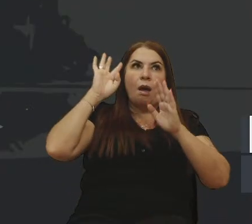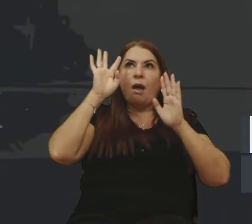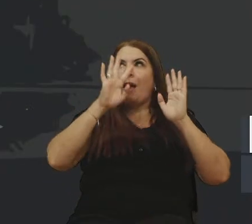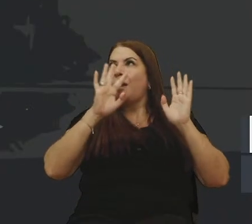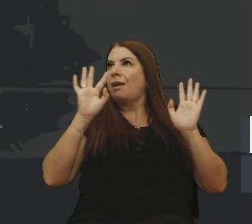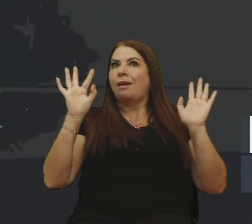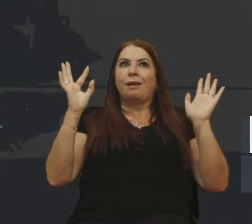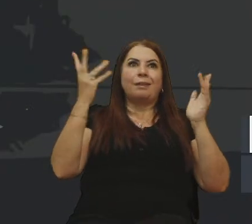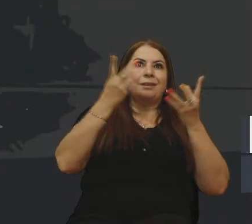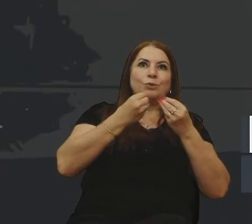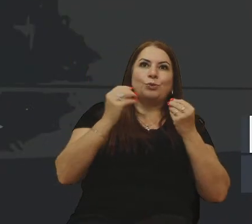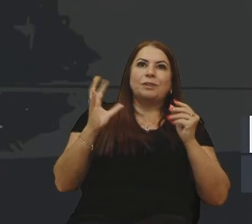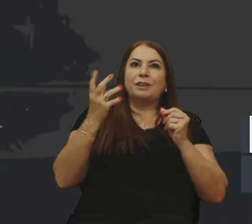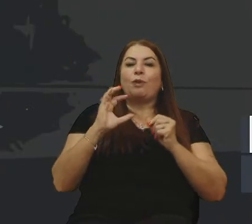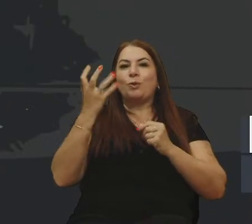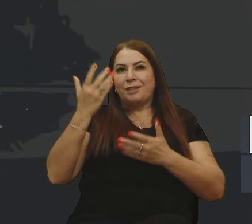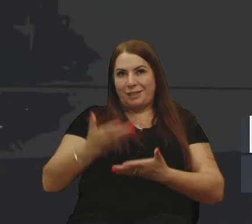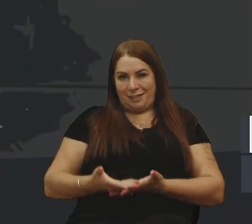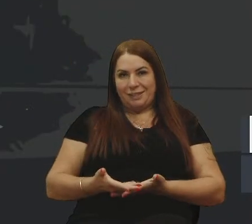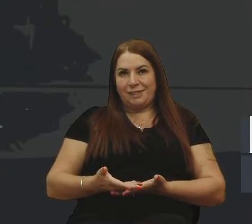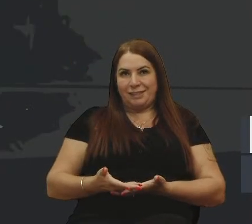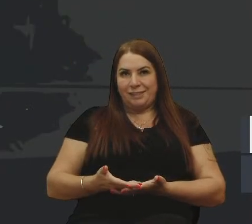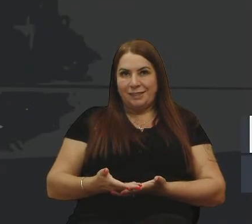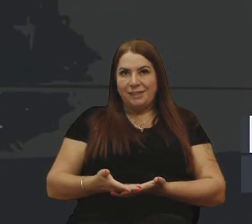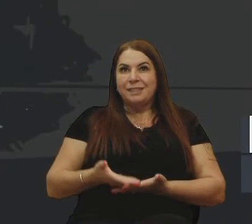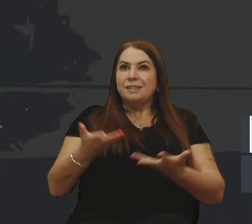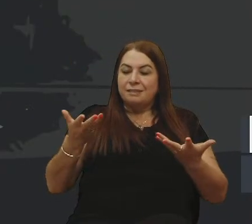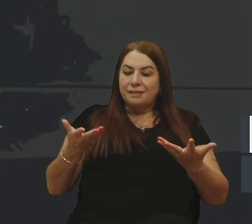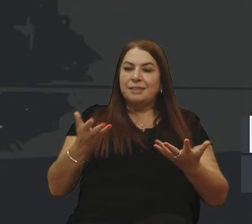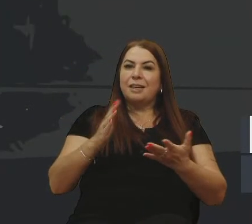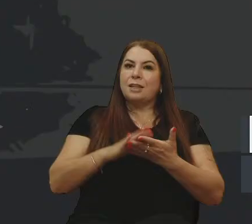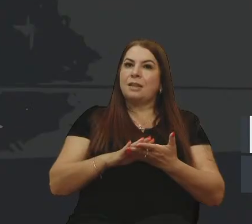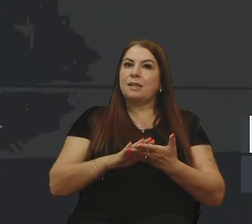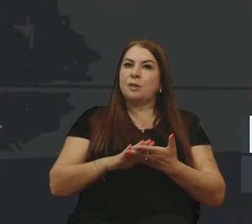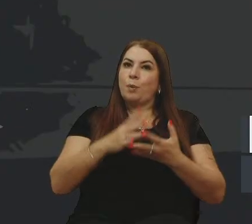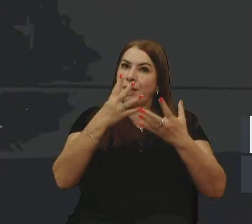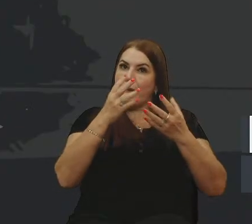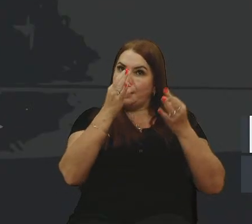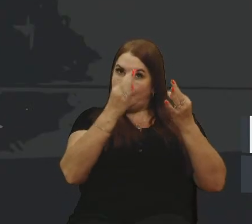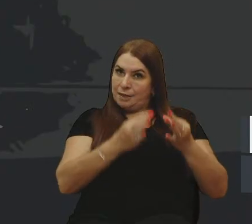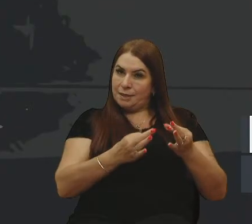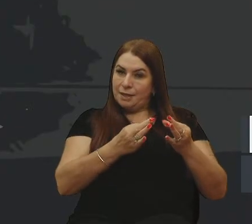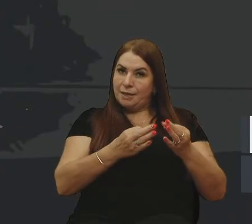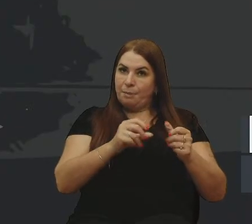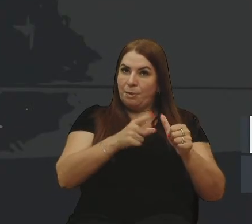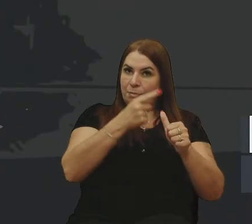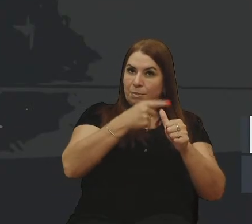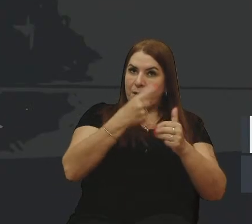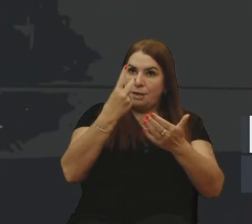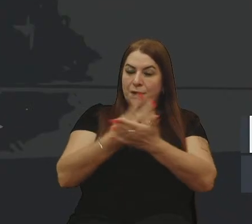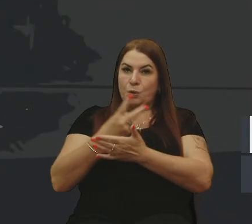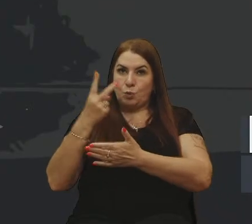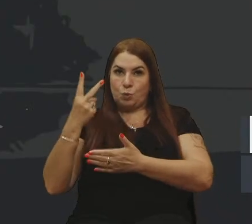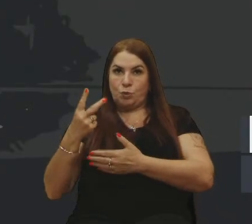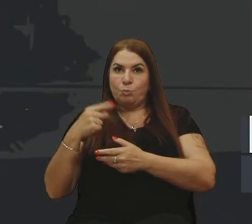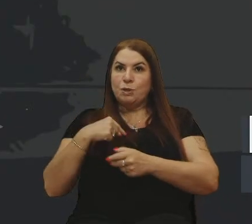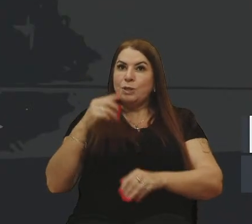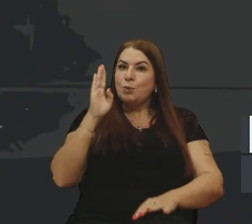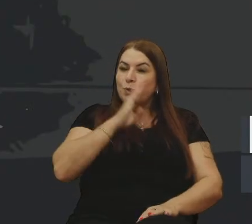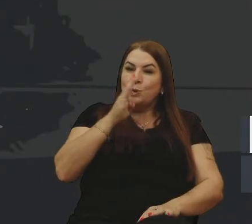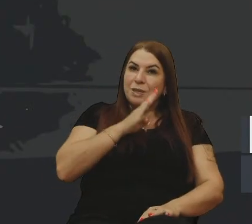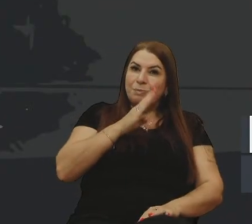maravilhado com aquilo que já estava acontecendo. Ou seja, eu acertei na primeira e errei na segunda. Por quê? Porque se eu acelero, gente,